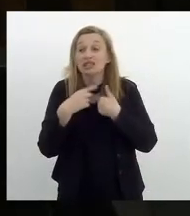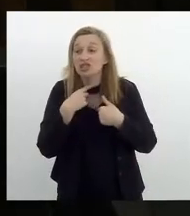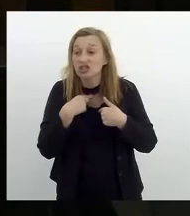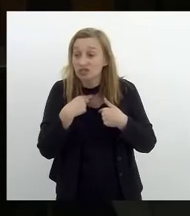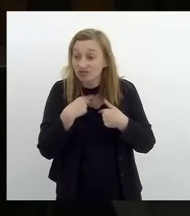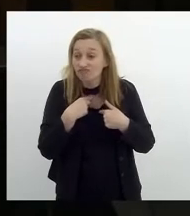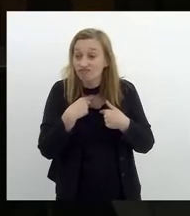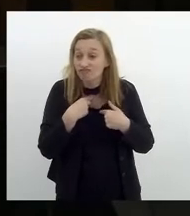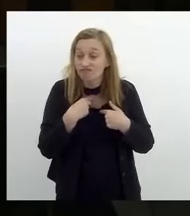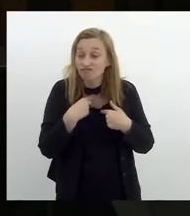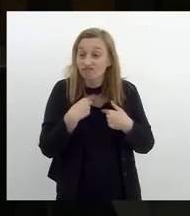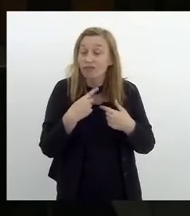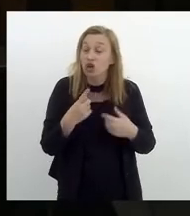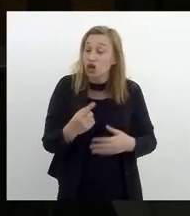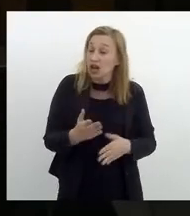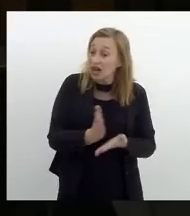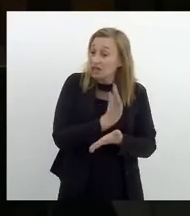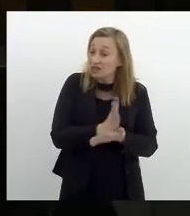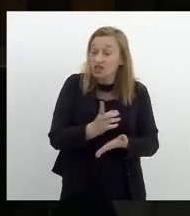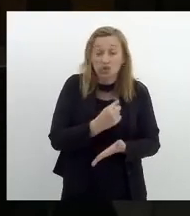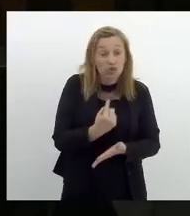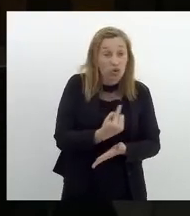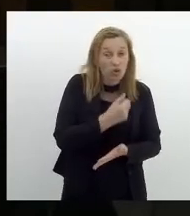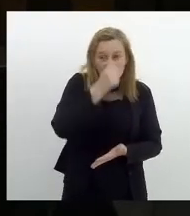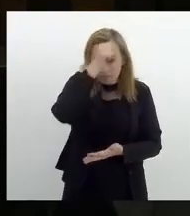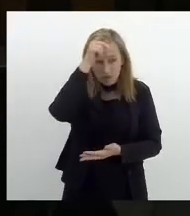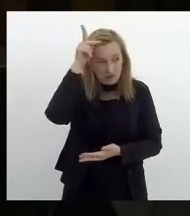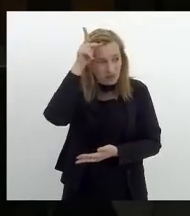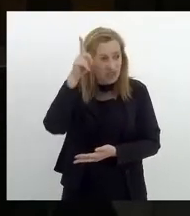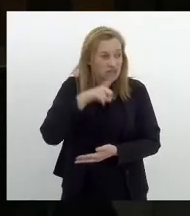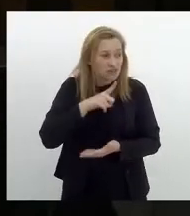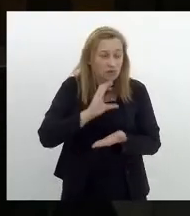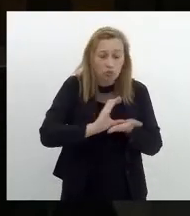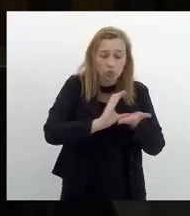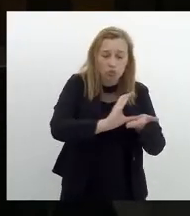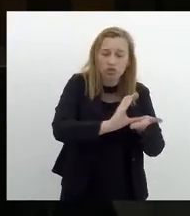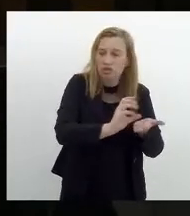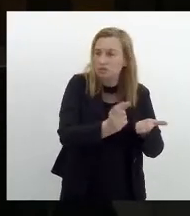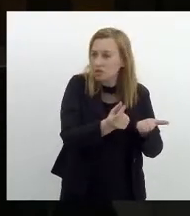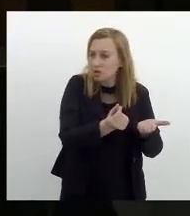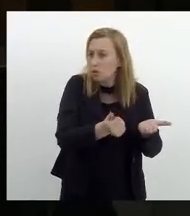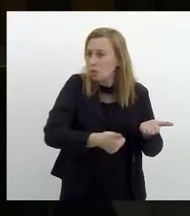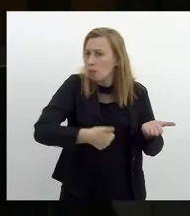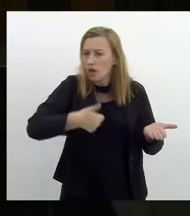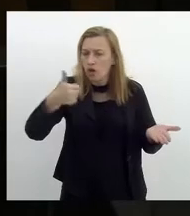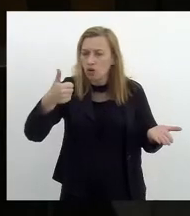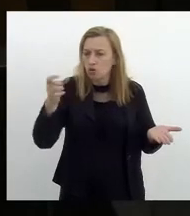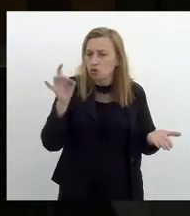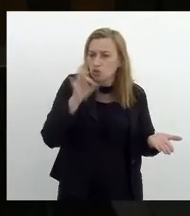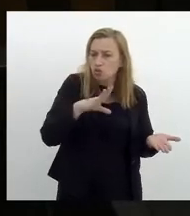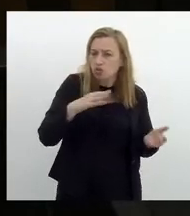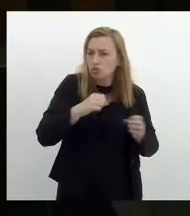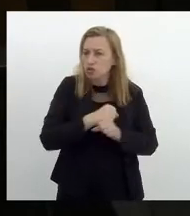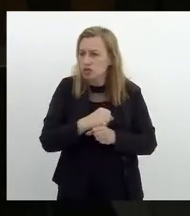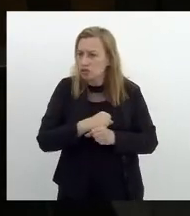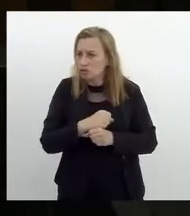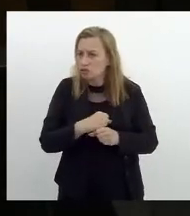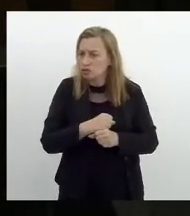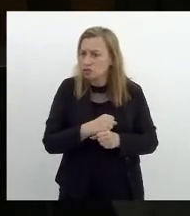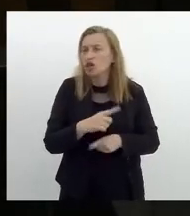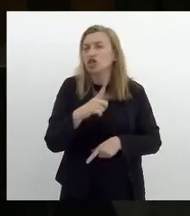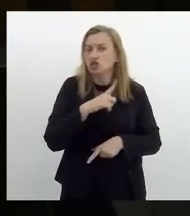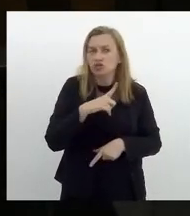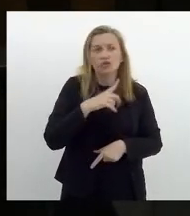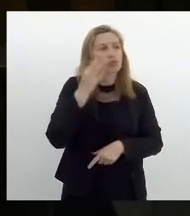nós, prefeitos, que tivemos um orçamento melhor desses últimos anos, tivemos